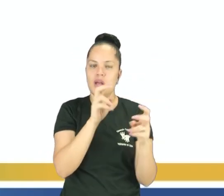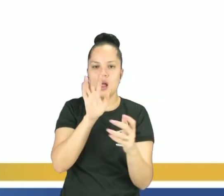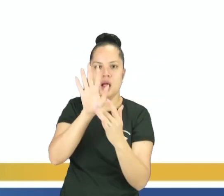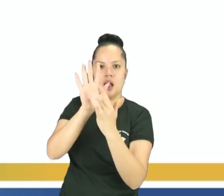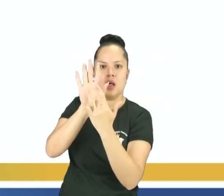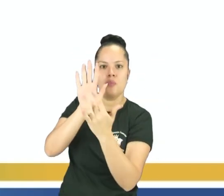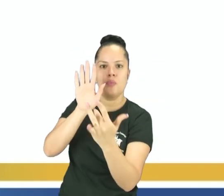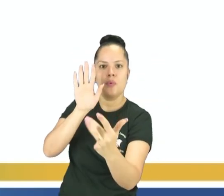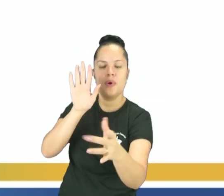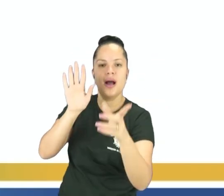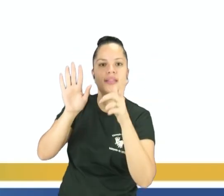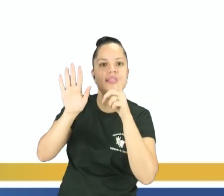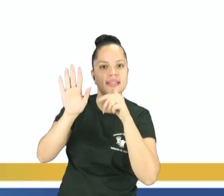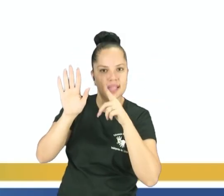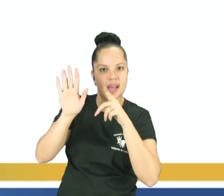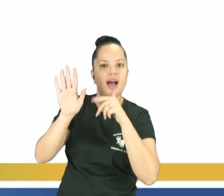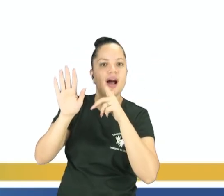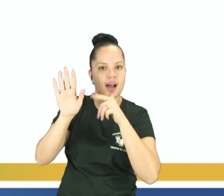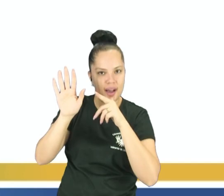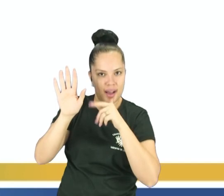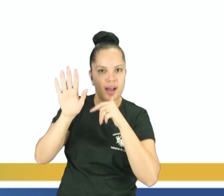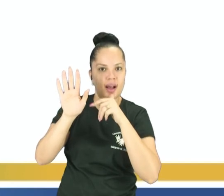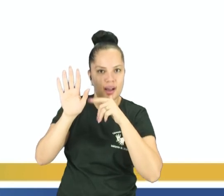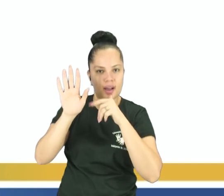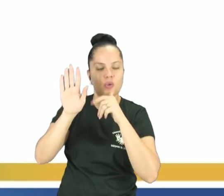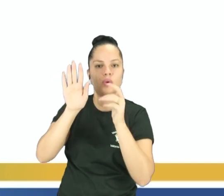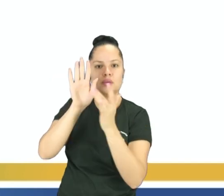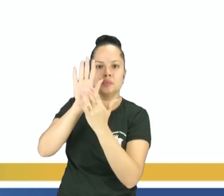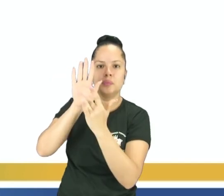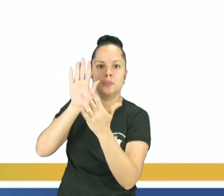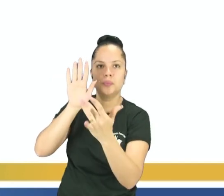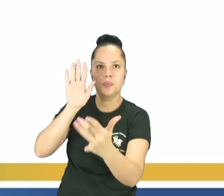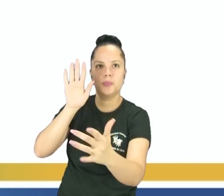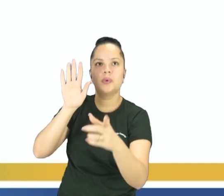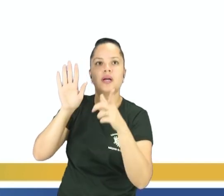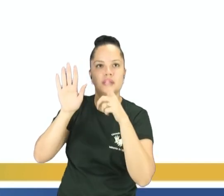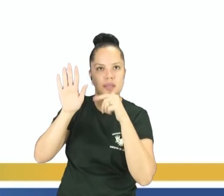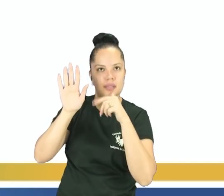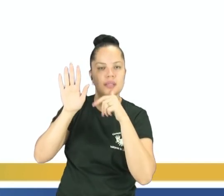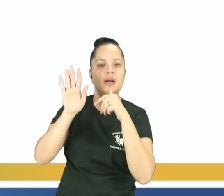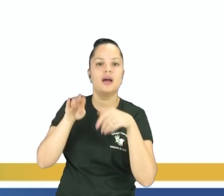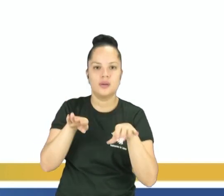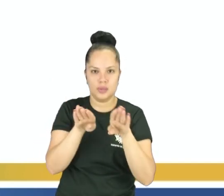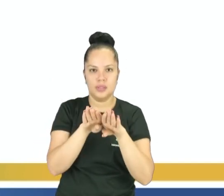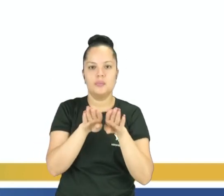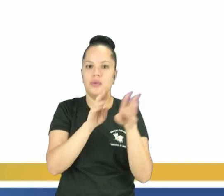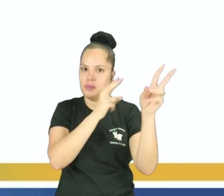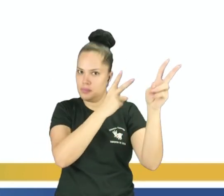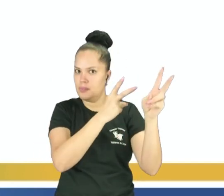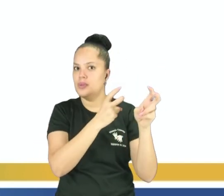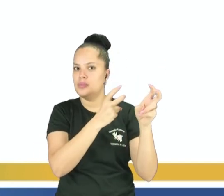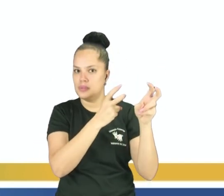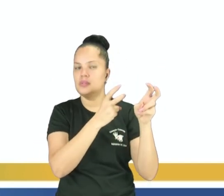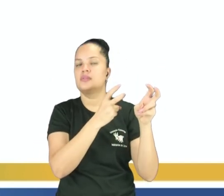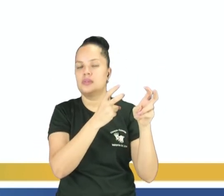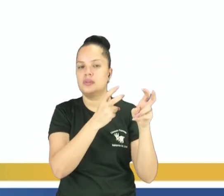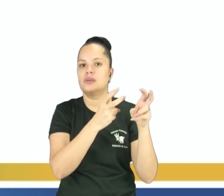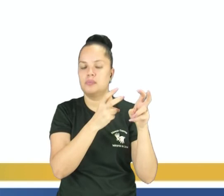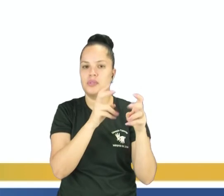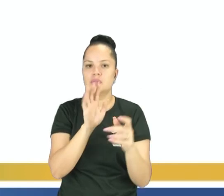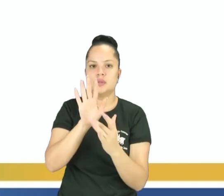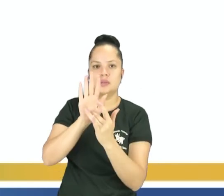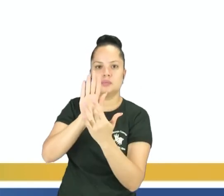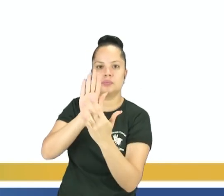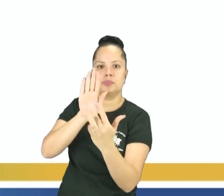aqui, ó, nós podemos também enxergar simetria de reflexão. Esse lado aqui, ó, é esse lado aqui refletido em torno,